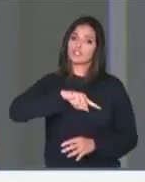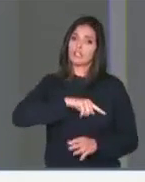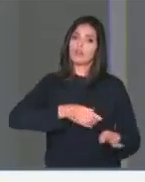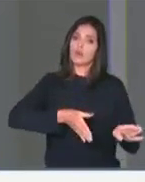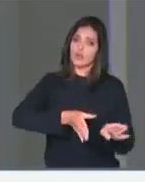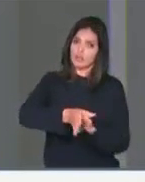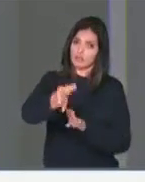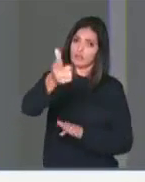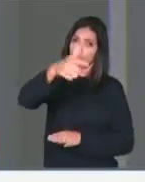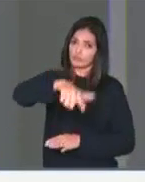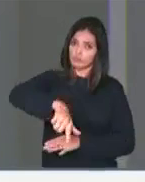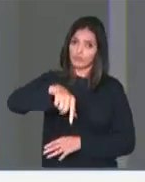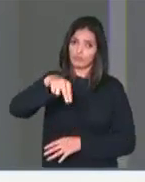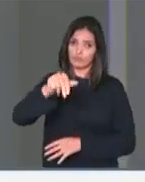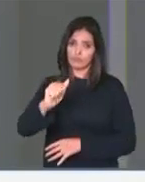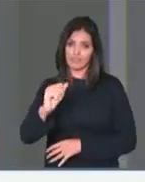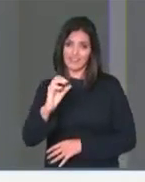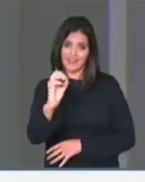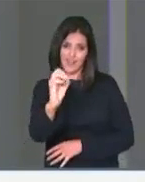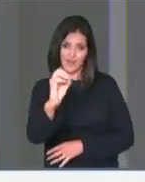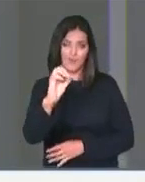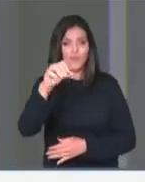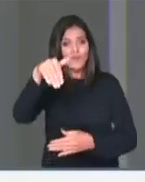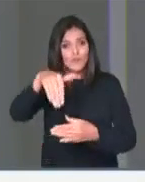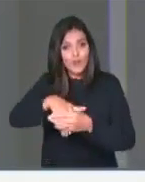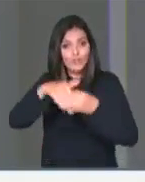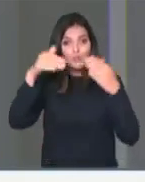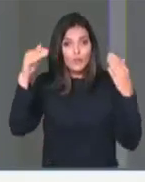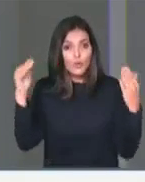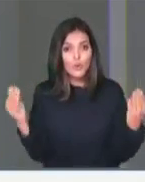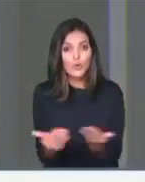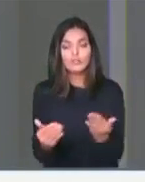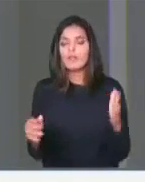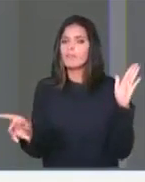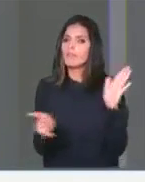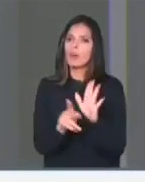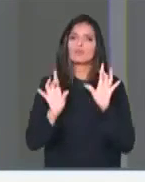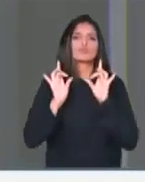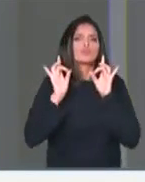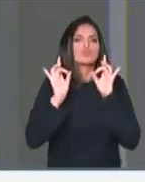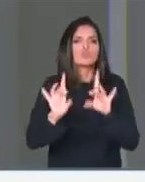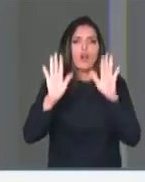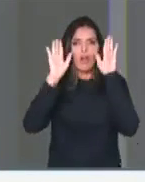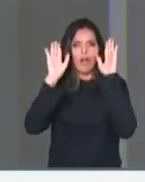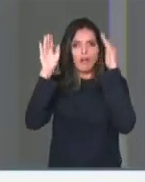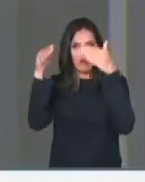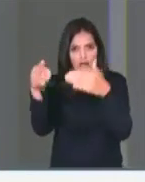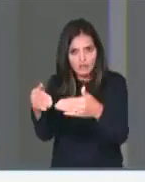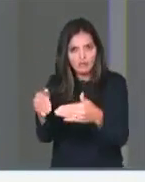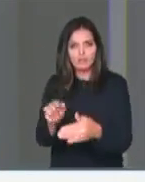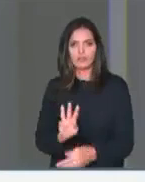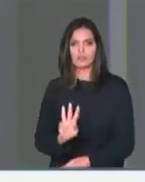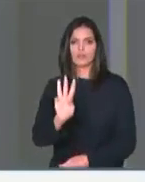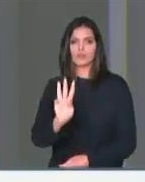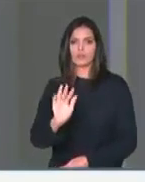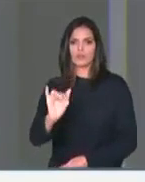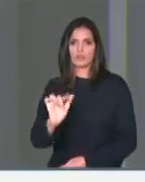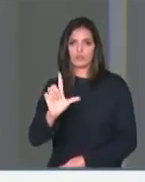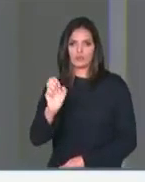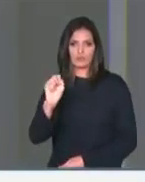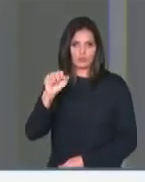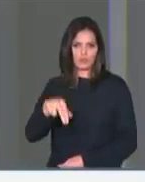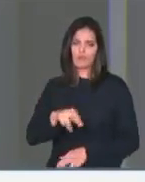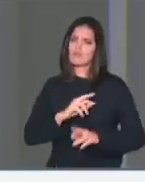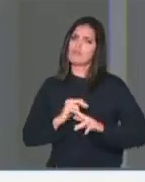orienta mais uma vez reforçando aqui não pois entendemos que o voto aqui hoje é exclusivo único específico desse caso